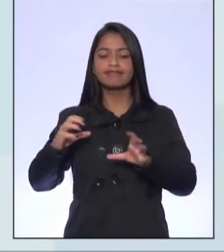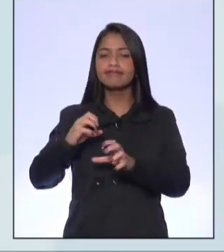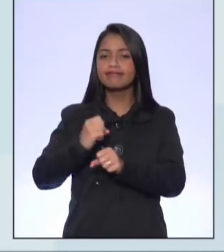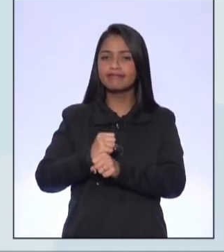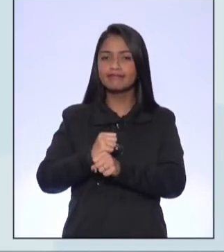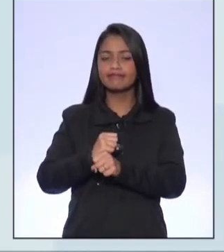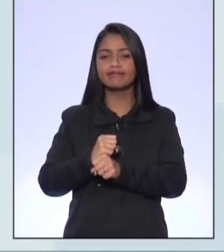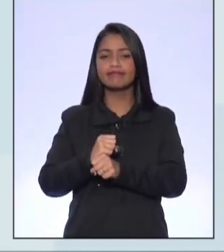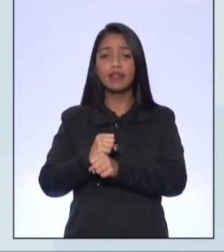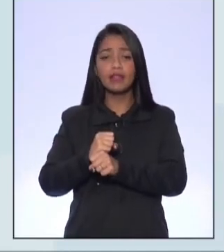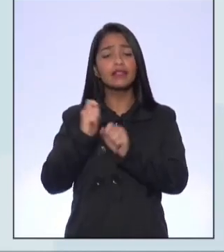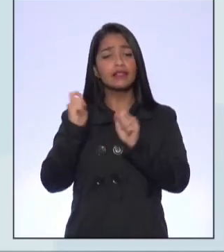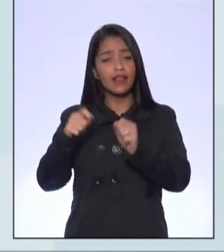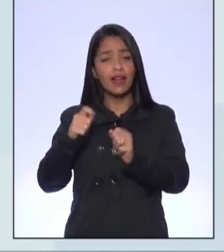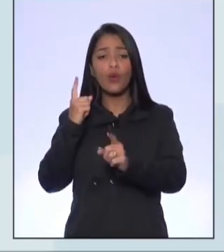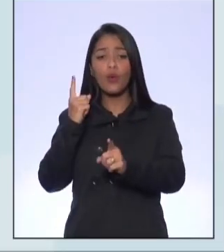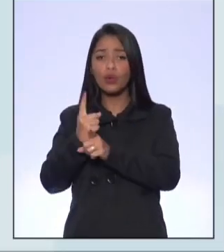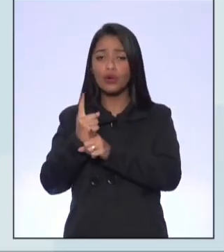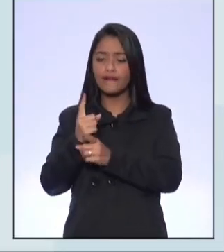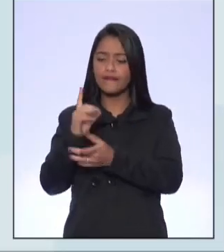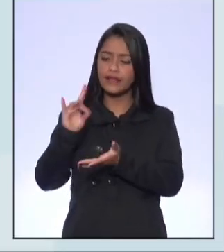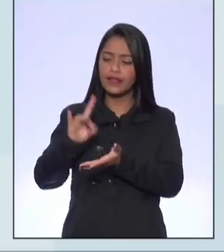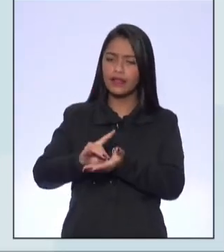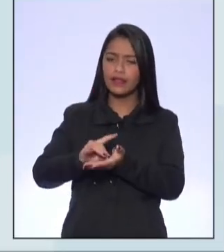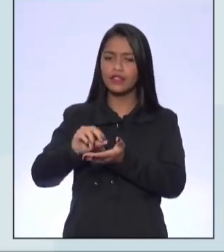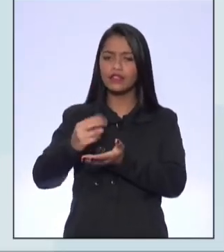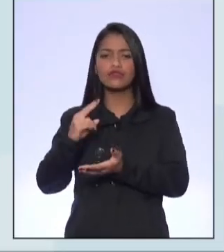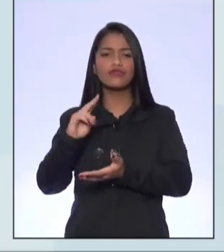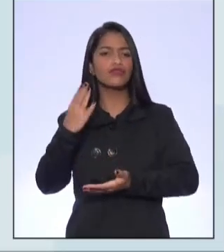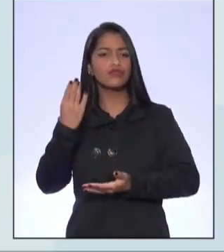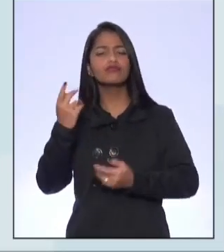é real, o que não é, né? E